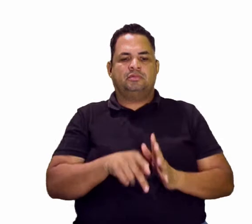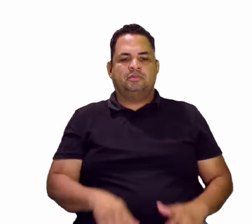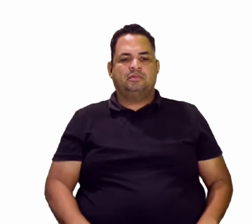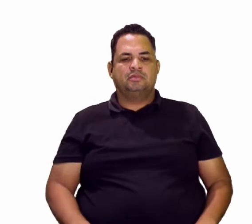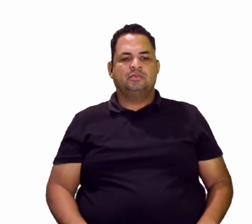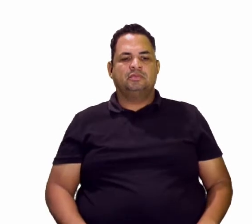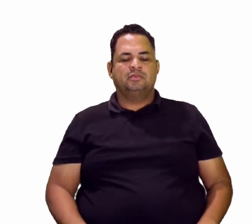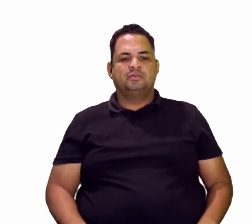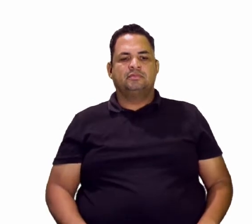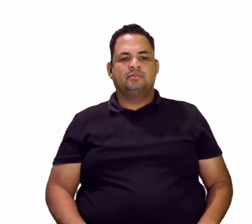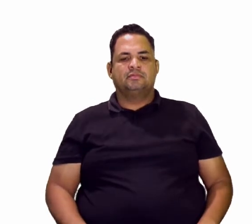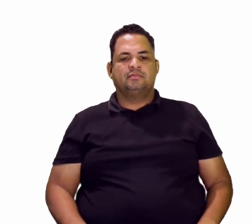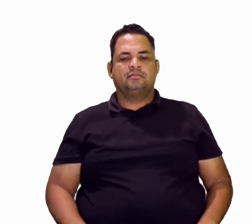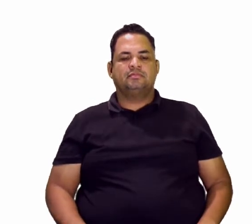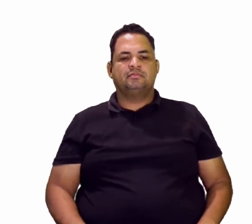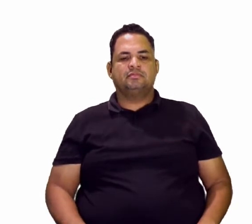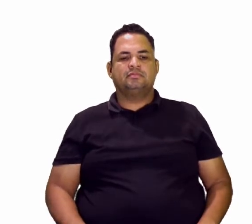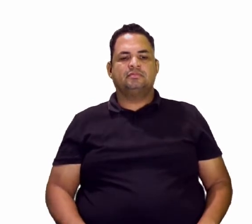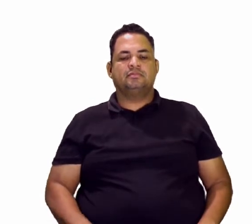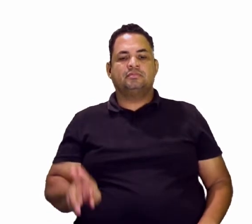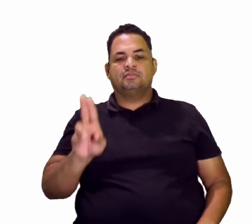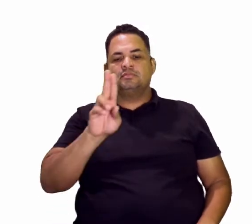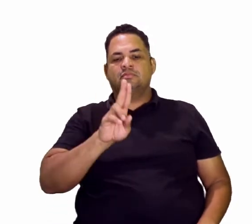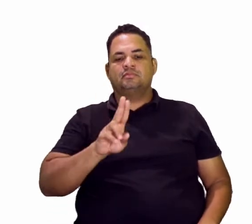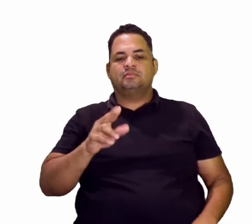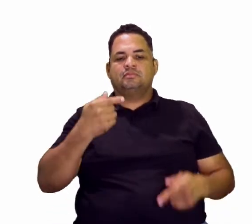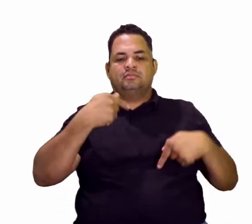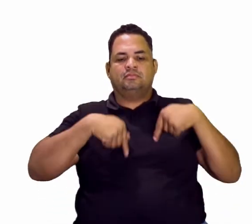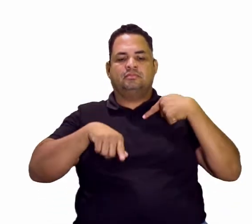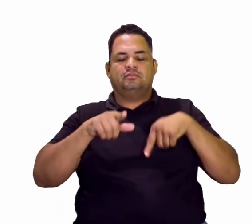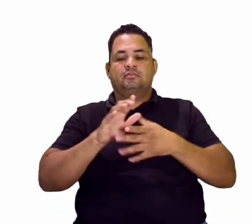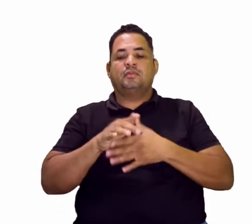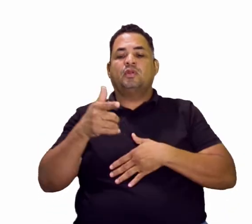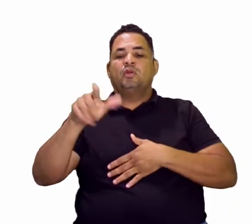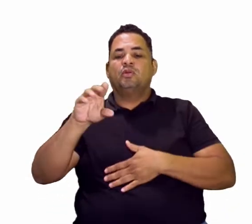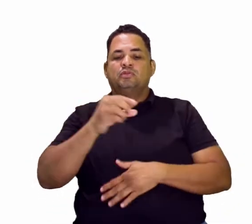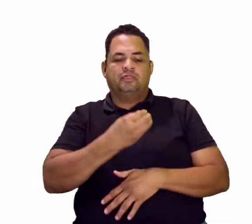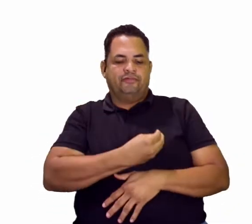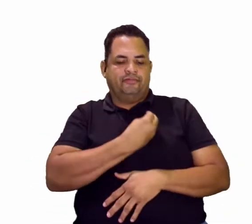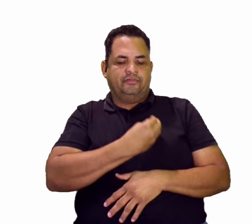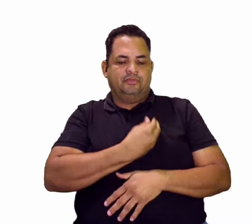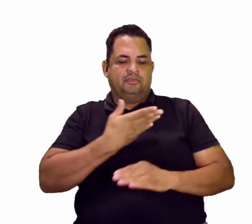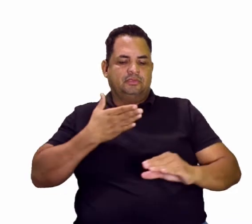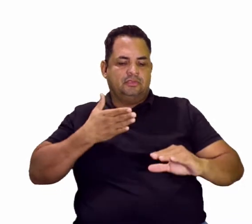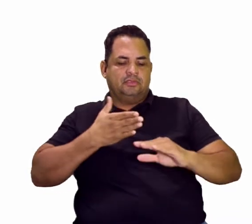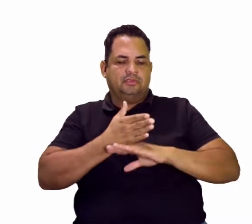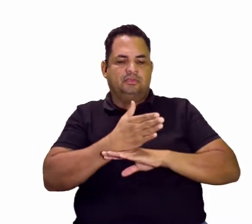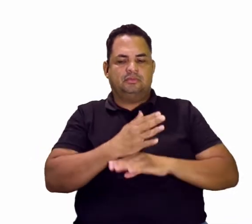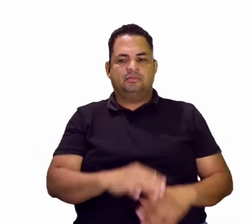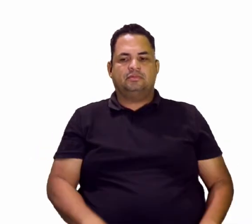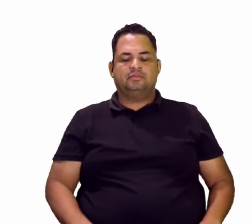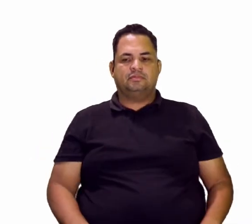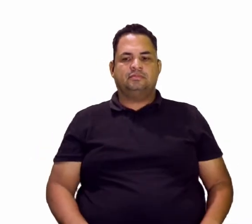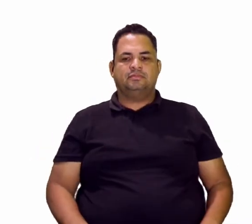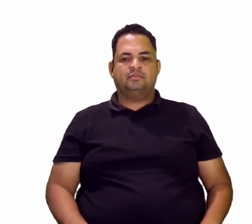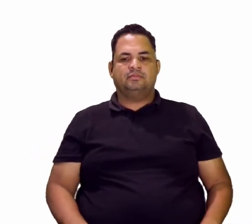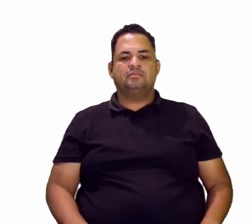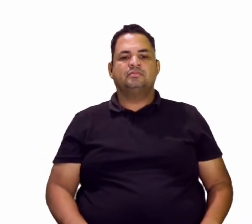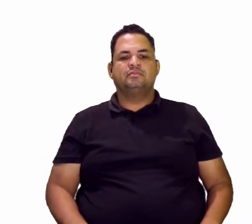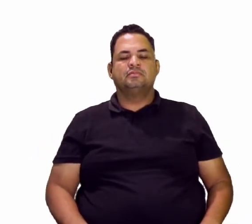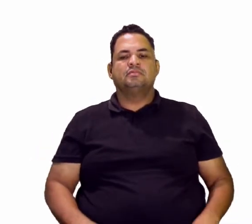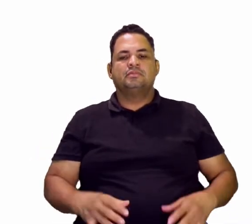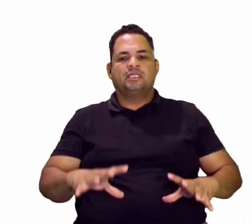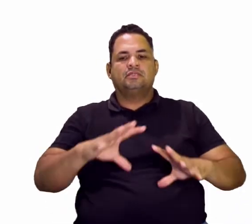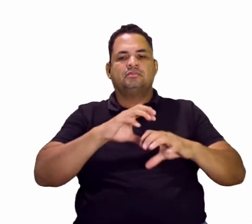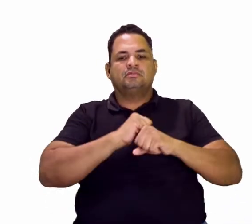Eles, então, têm o metabolismo, eles utilizam o metabolismo do ser que eles estão parasitando. Infectou,